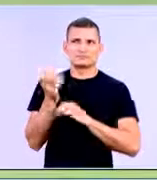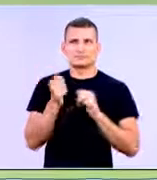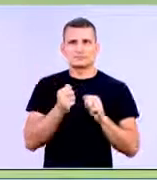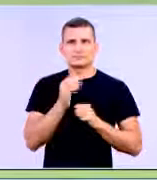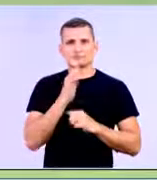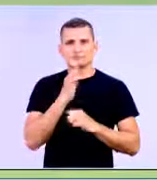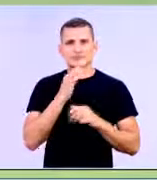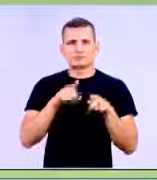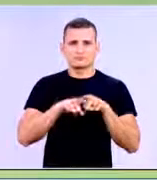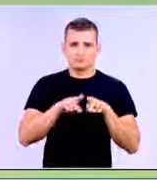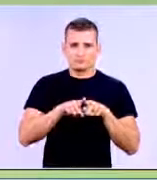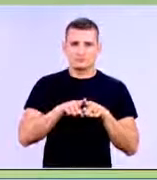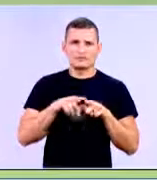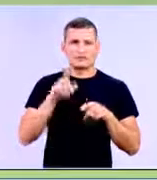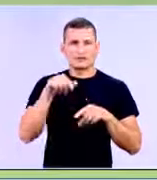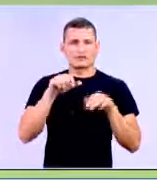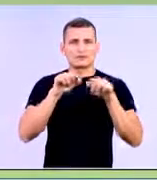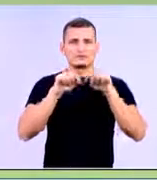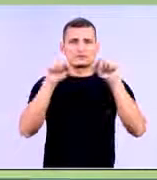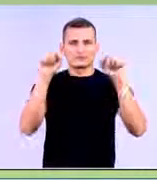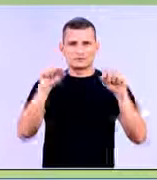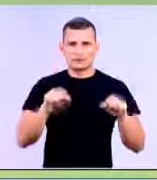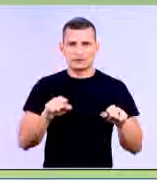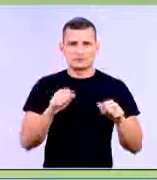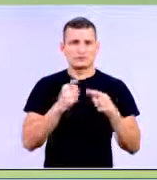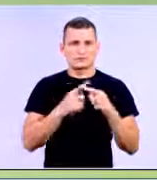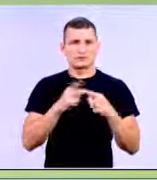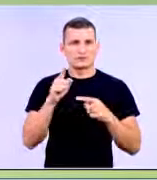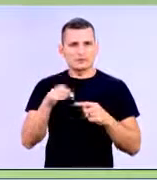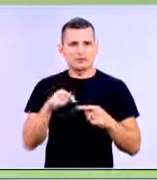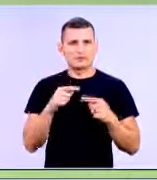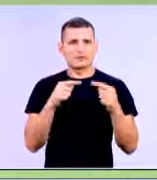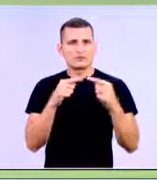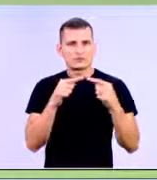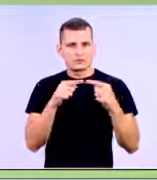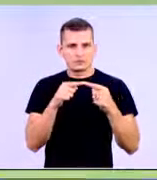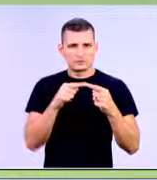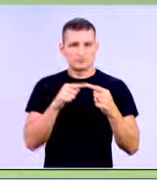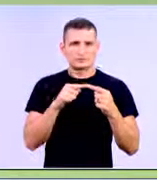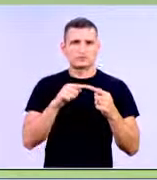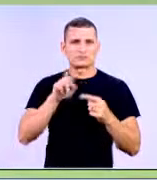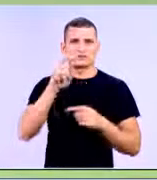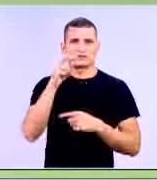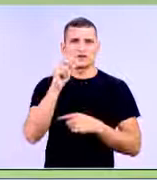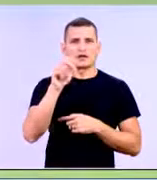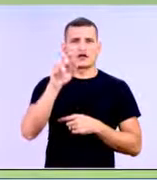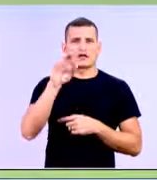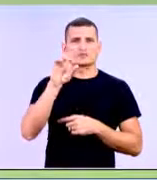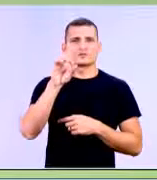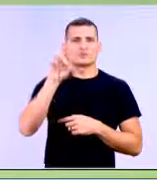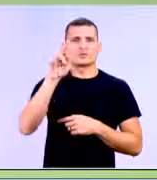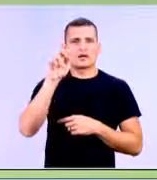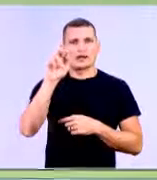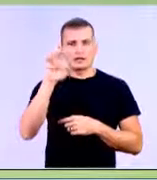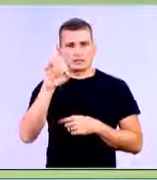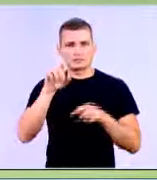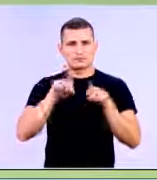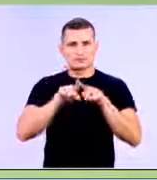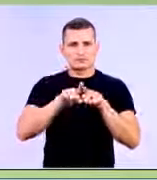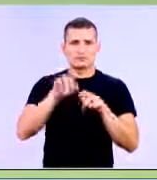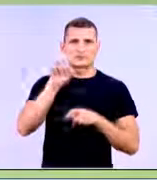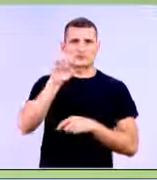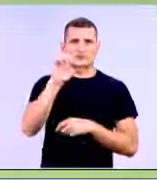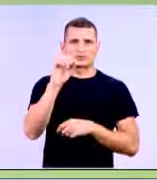como um sistema, por ser uma combinação tanto de hardware como de software. Tem a função de